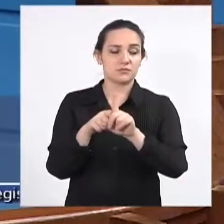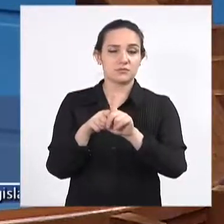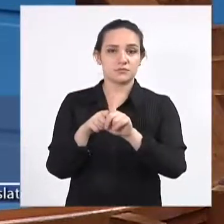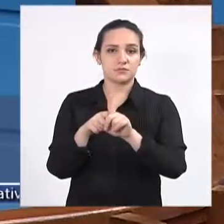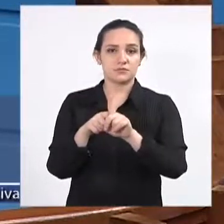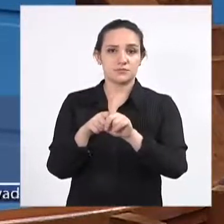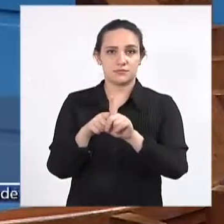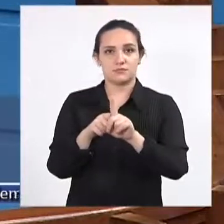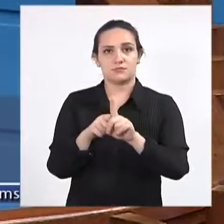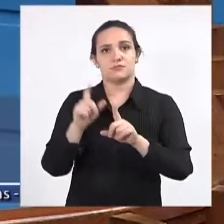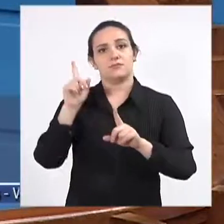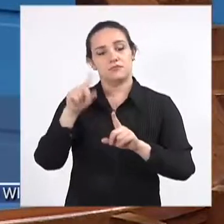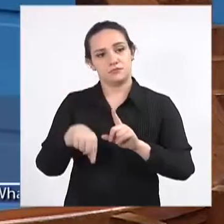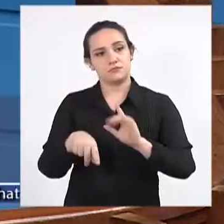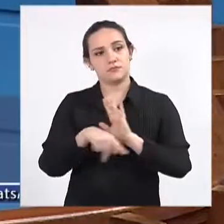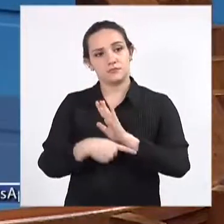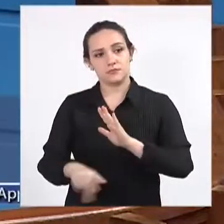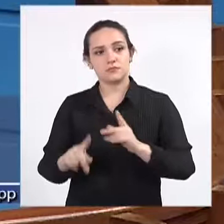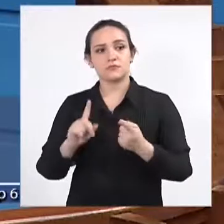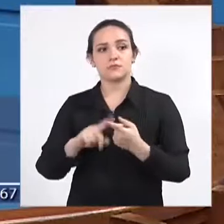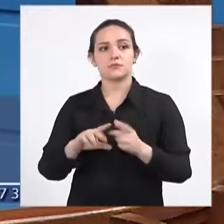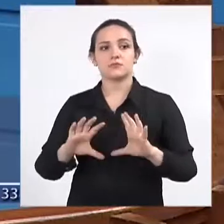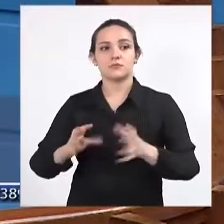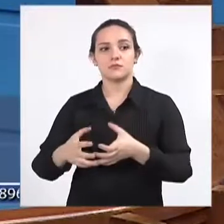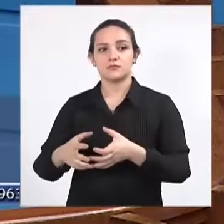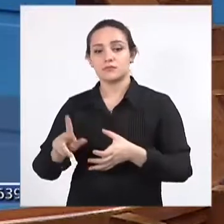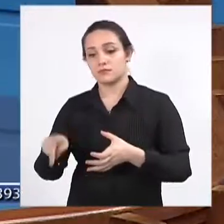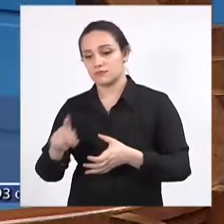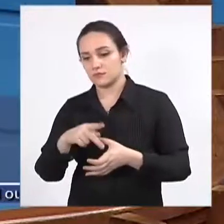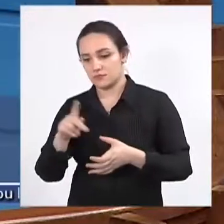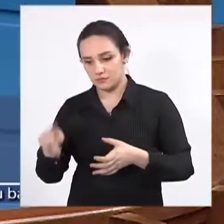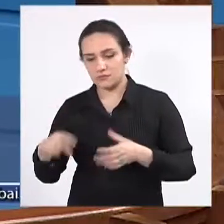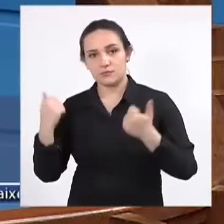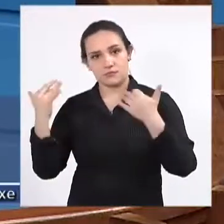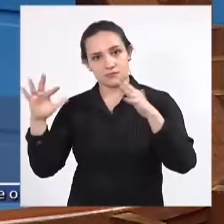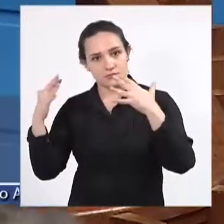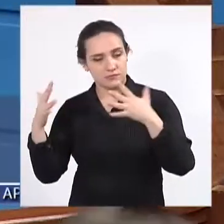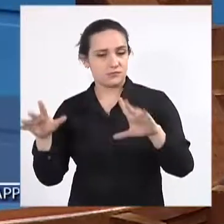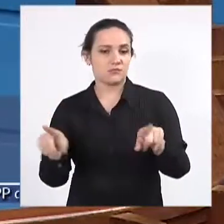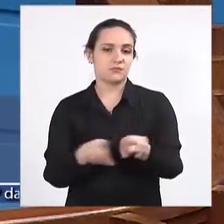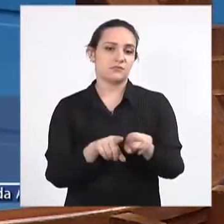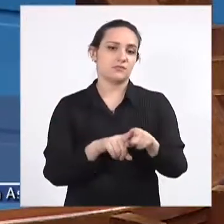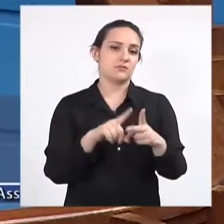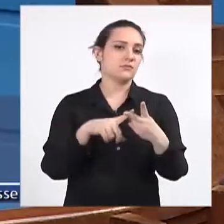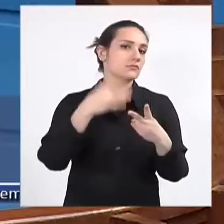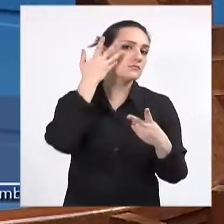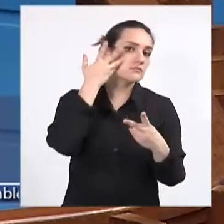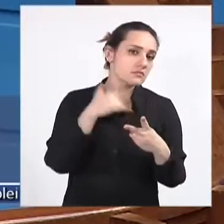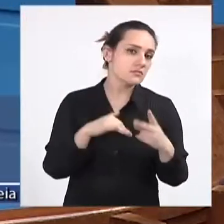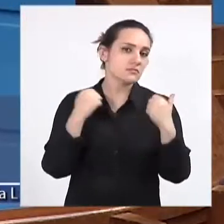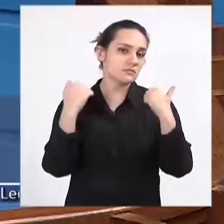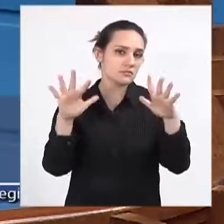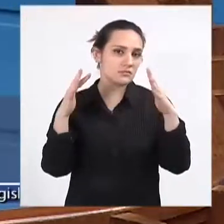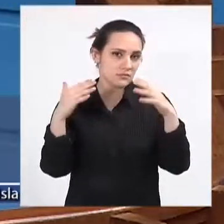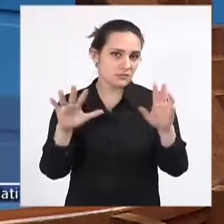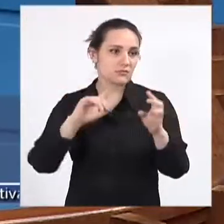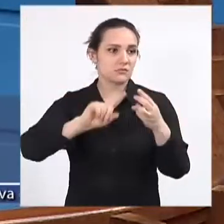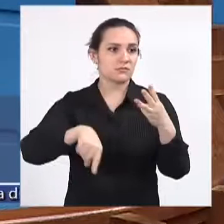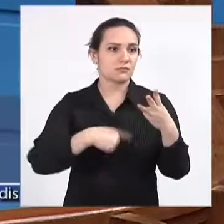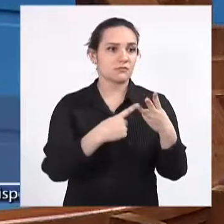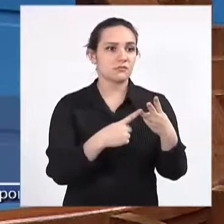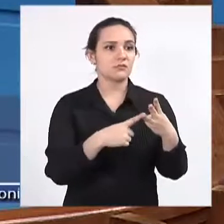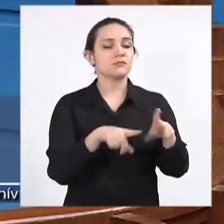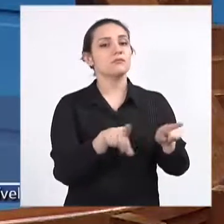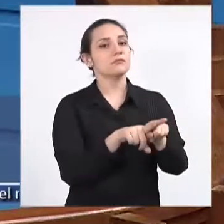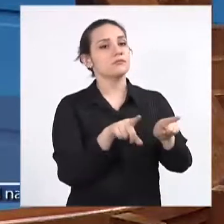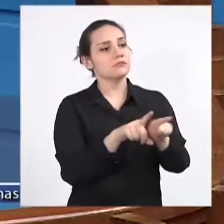mês dedicado aos professores, é um mês dedicado às crianças, é um mês que